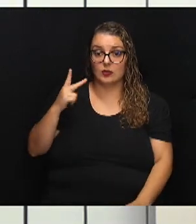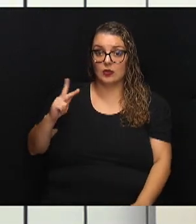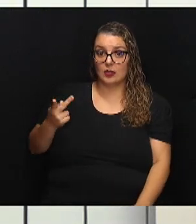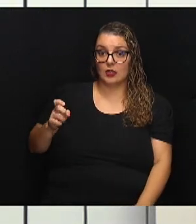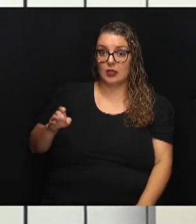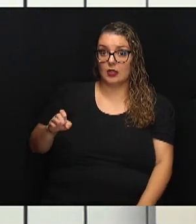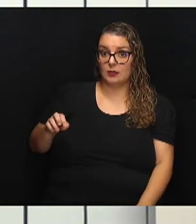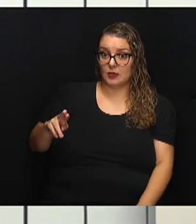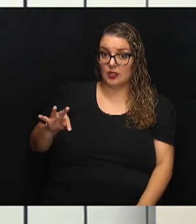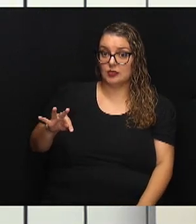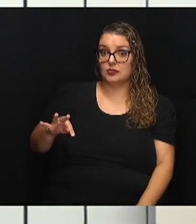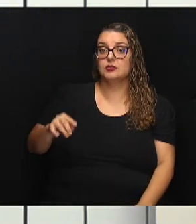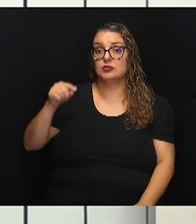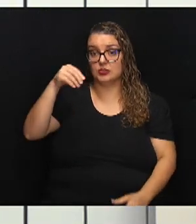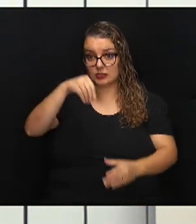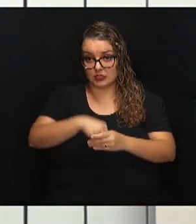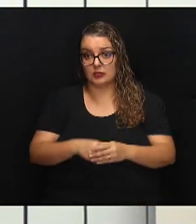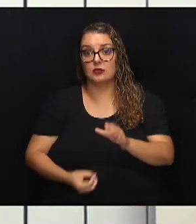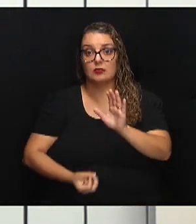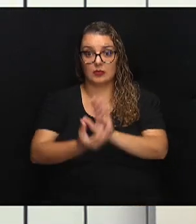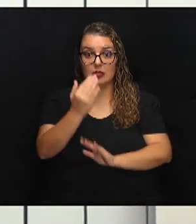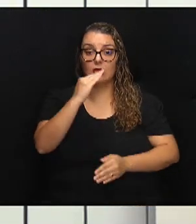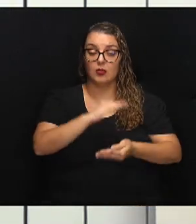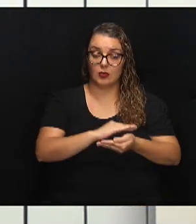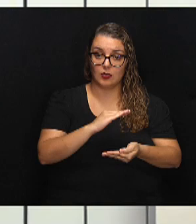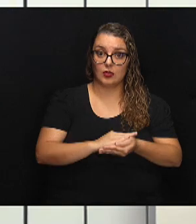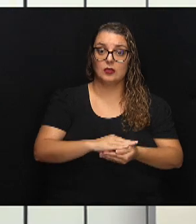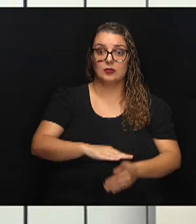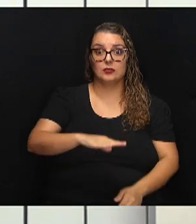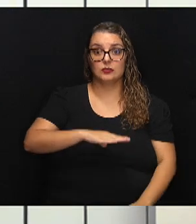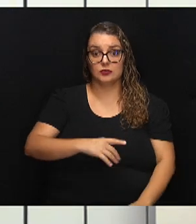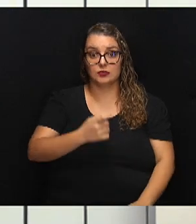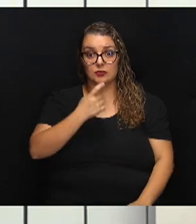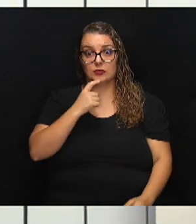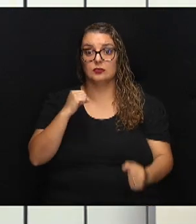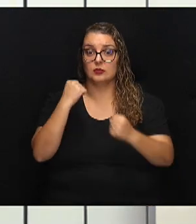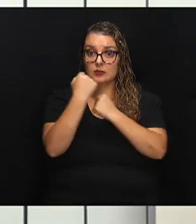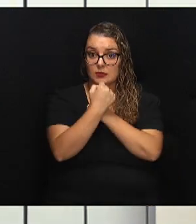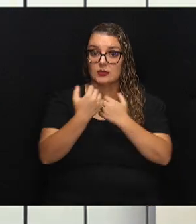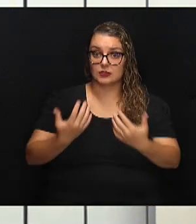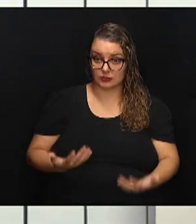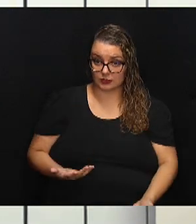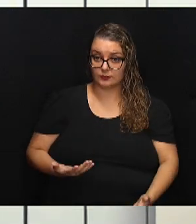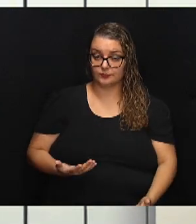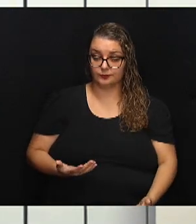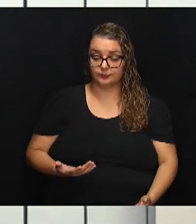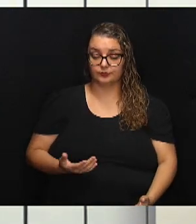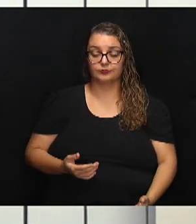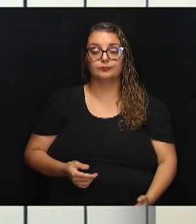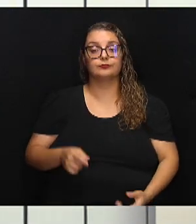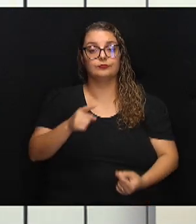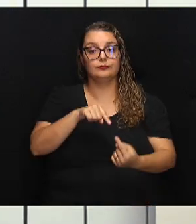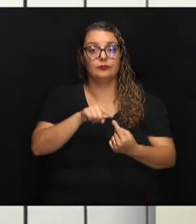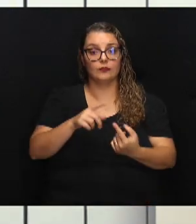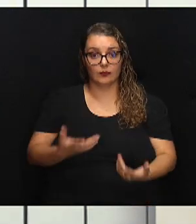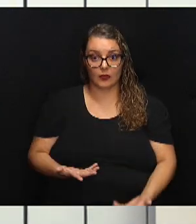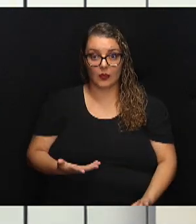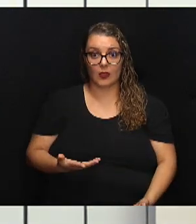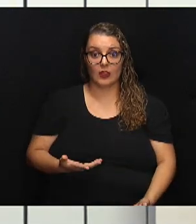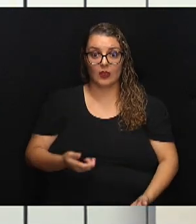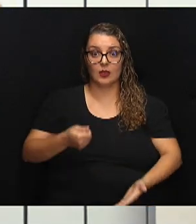Ganem, que prevê a criação do Fundo Municipal de Proteção Animal aqui em Campinas. O objetivo da proposta é